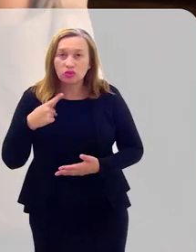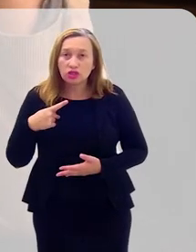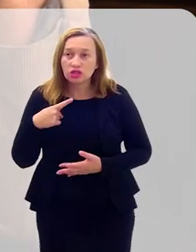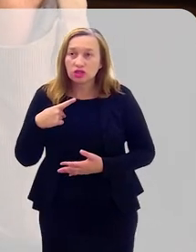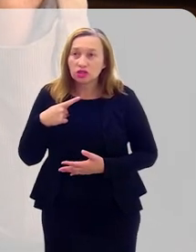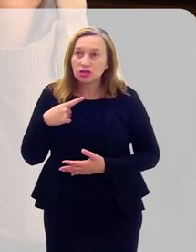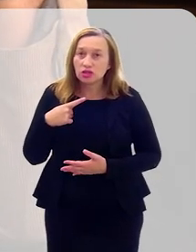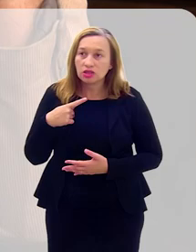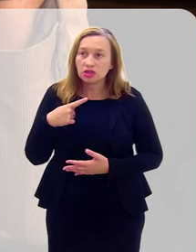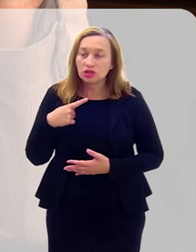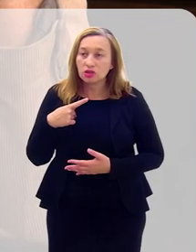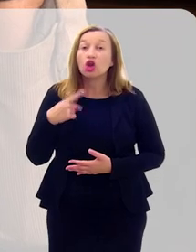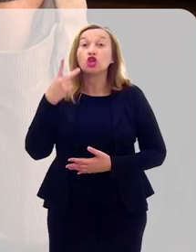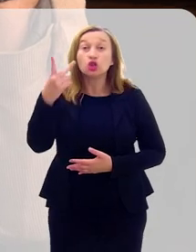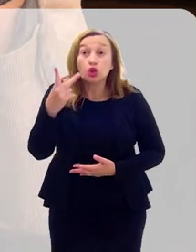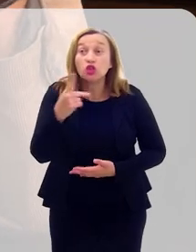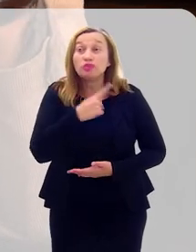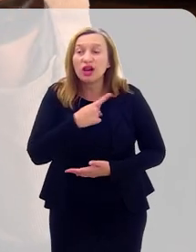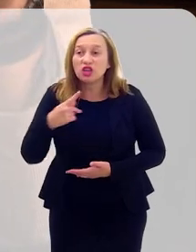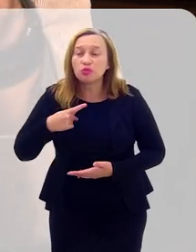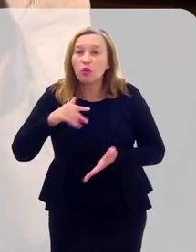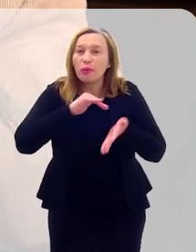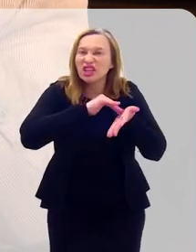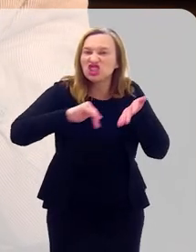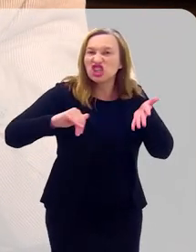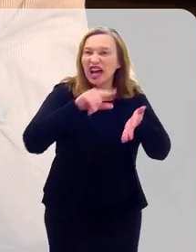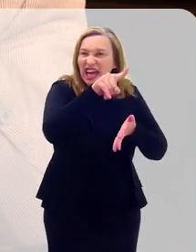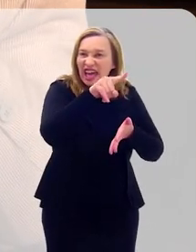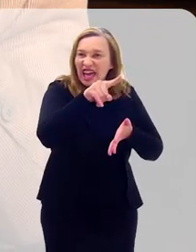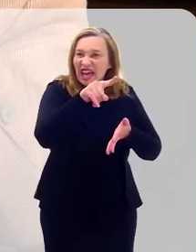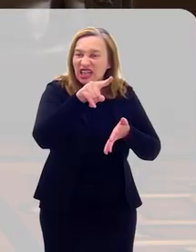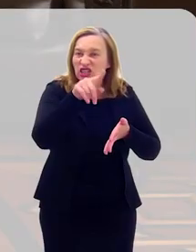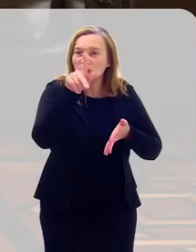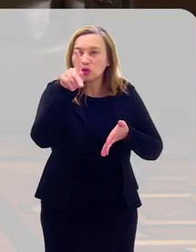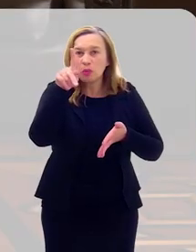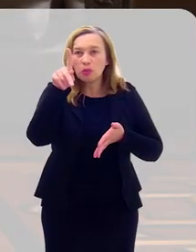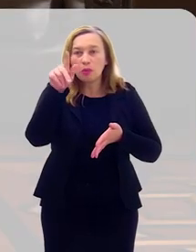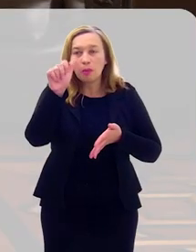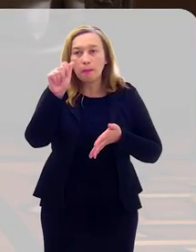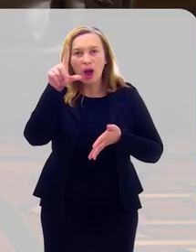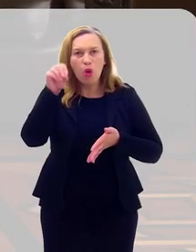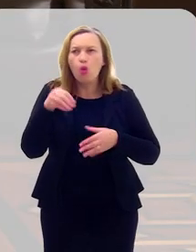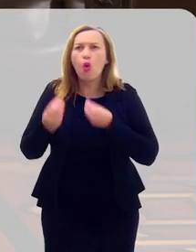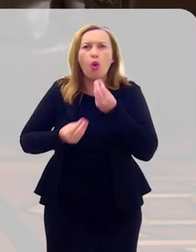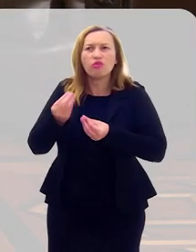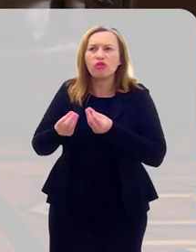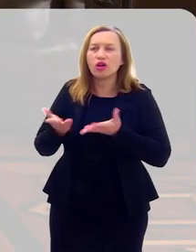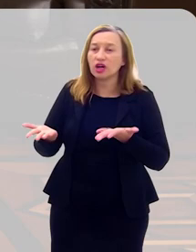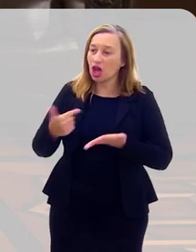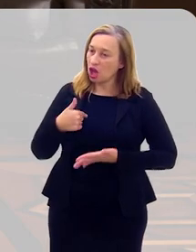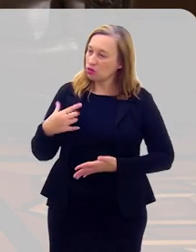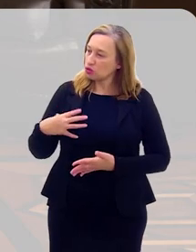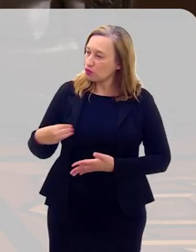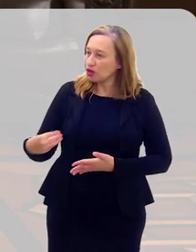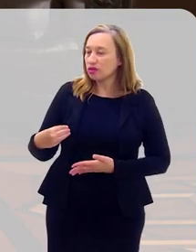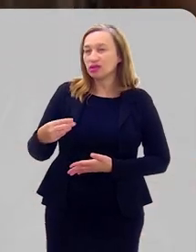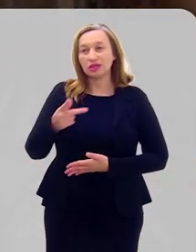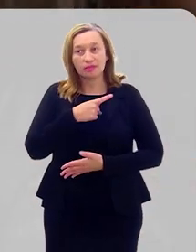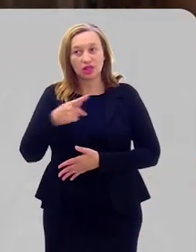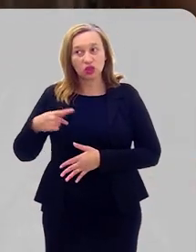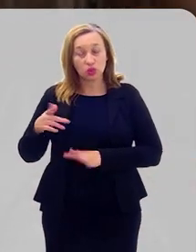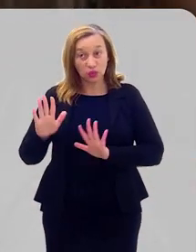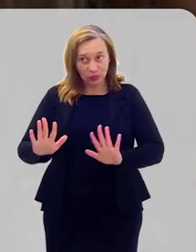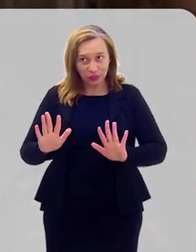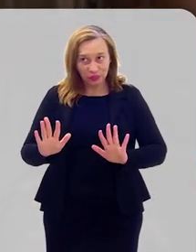Dois pastores. Dois pastores para tirá-lo do palco. Como é que foi isso, Jorge? Eu sou filho de pastor.